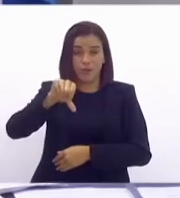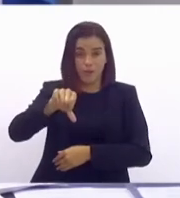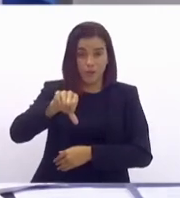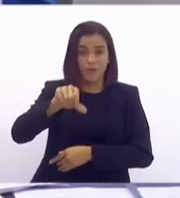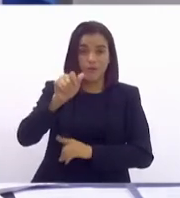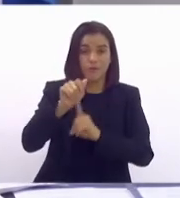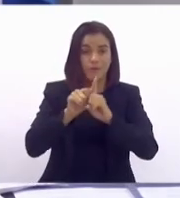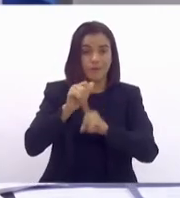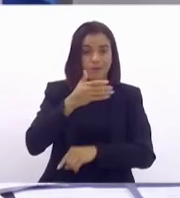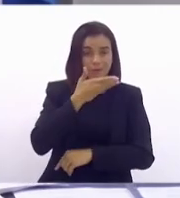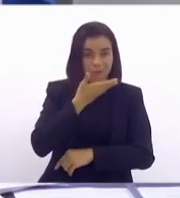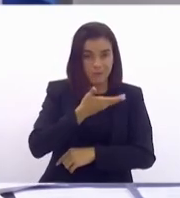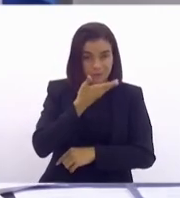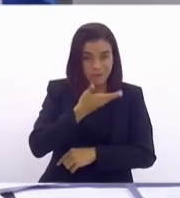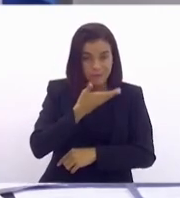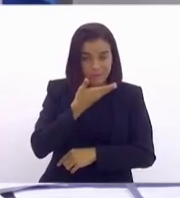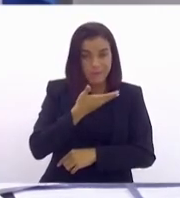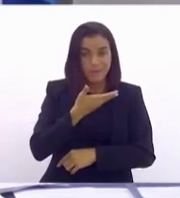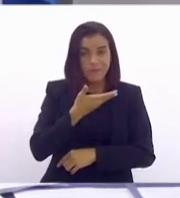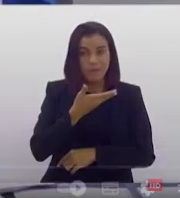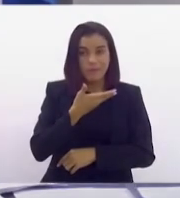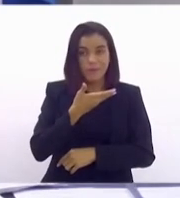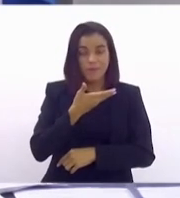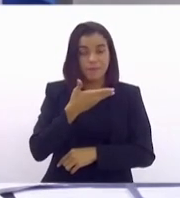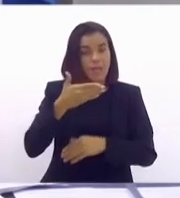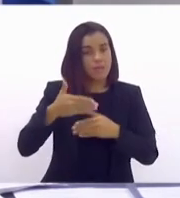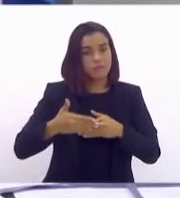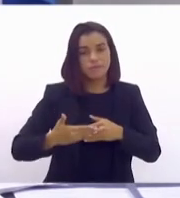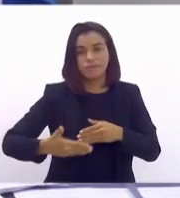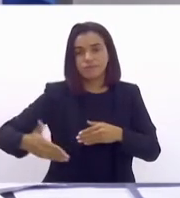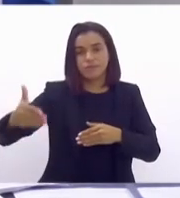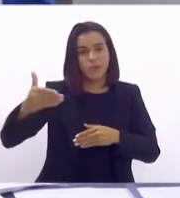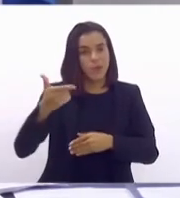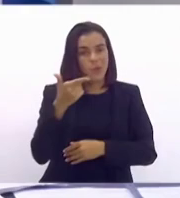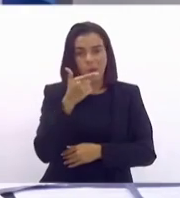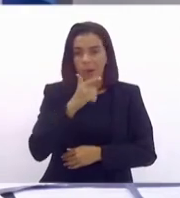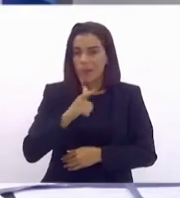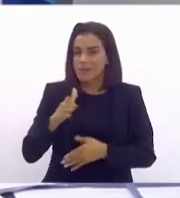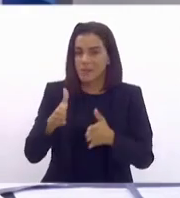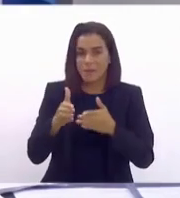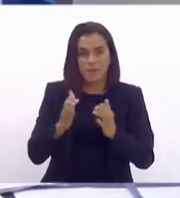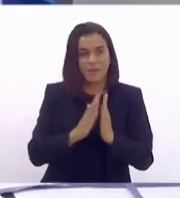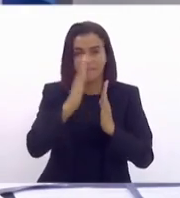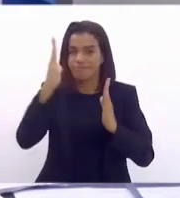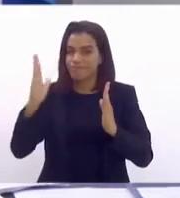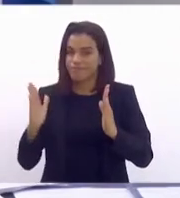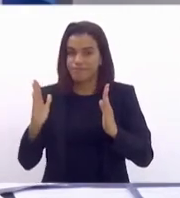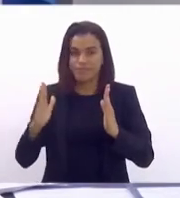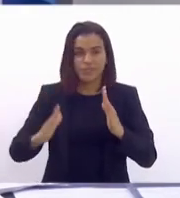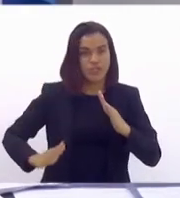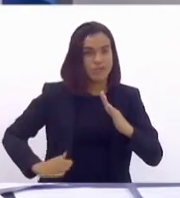de dezembro. E, a partir dali, a gente não consegue pedir outra prorrogação.